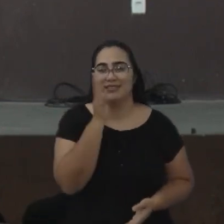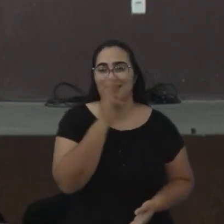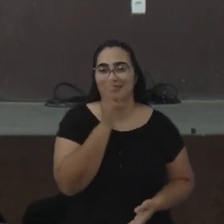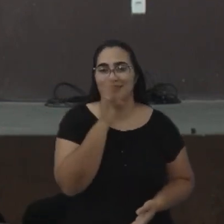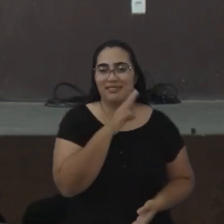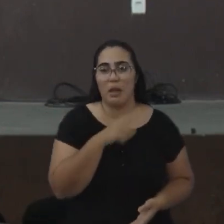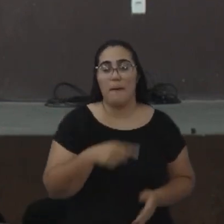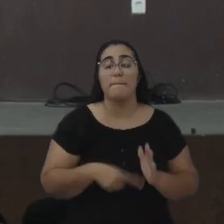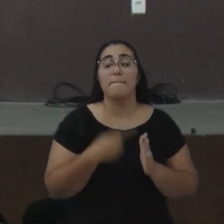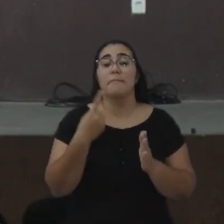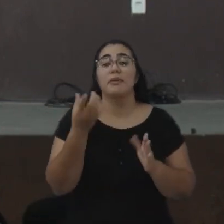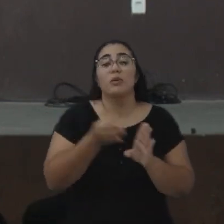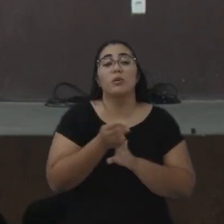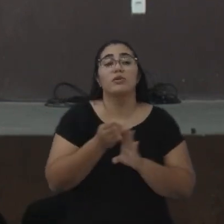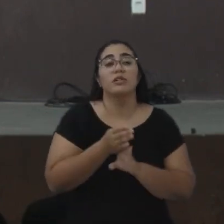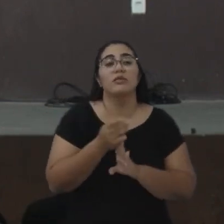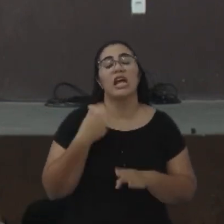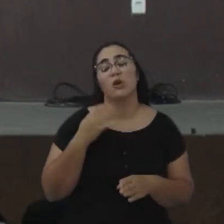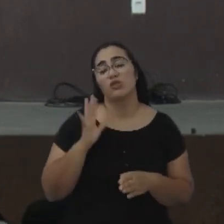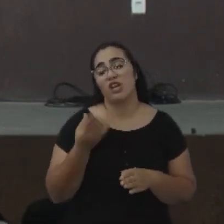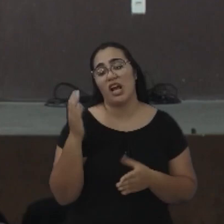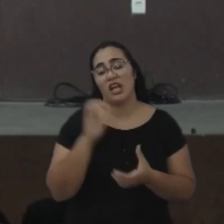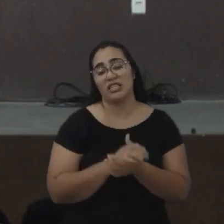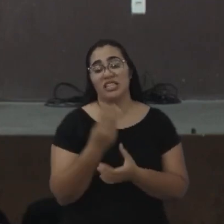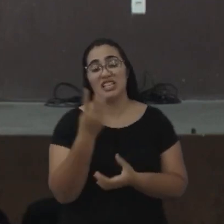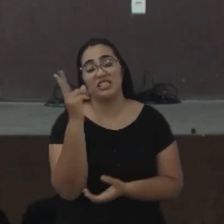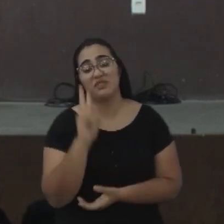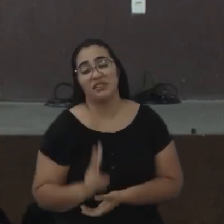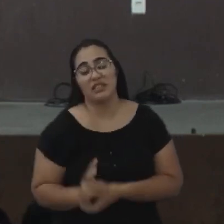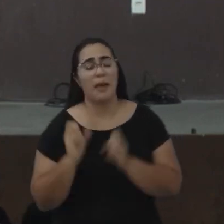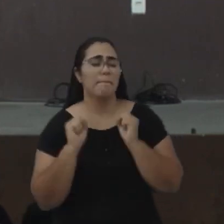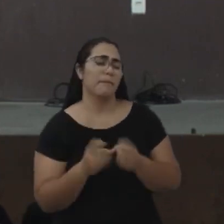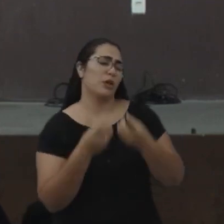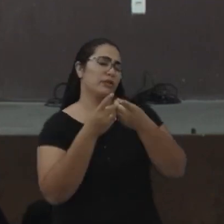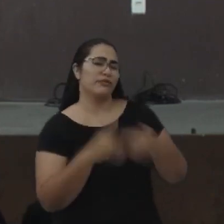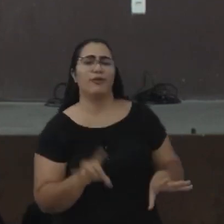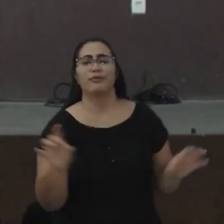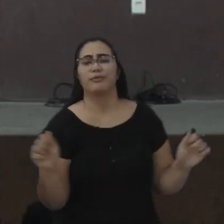conselho que o cara ia dar, porque eu já fiz isso 3 vezes e está de boa.